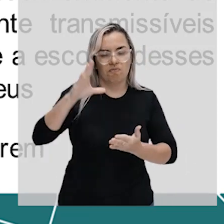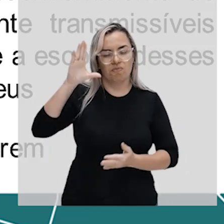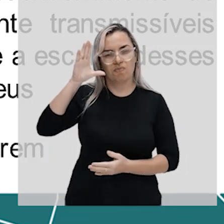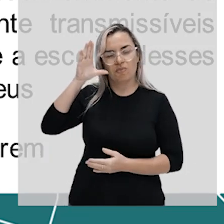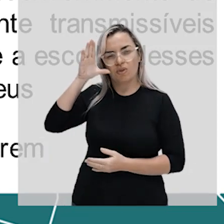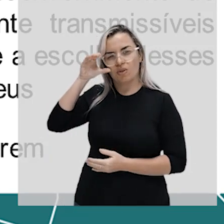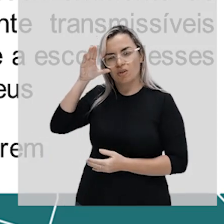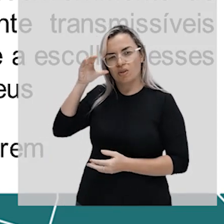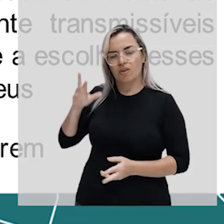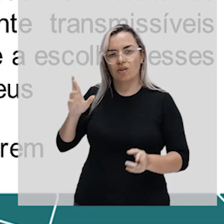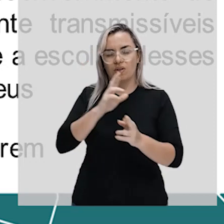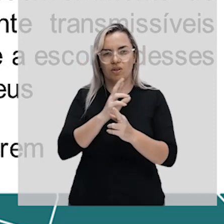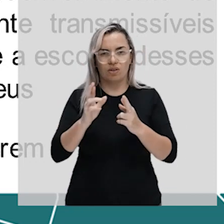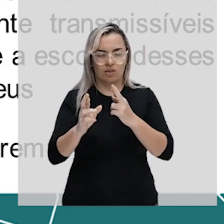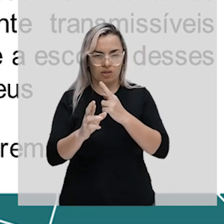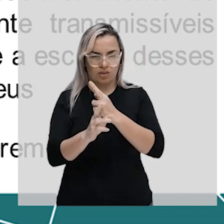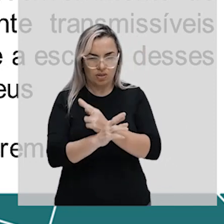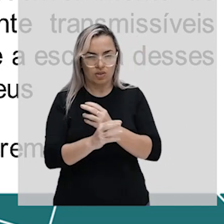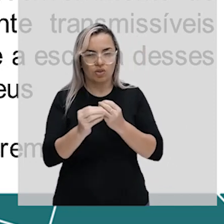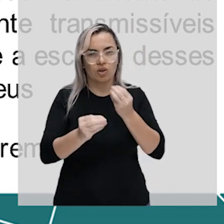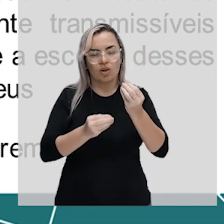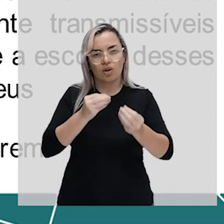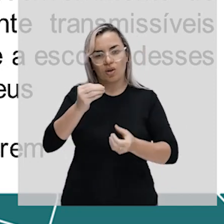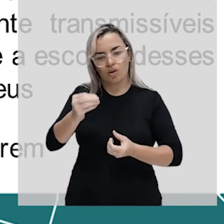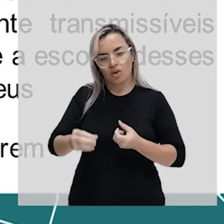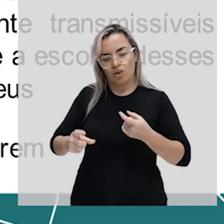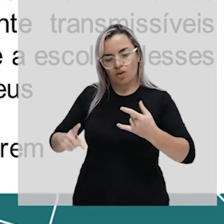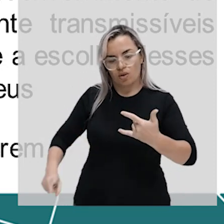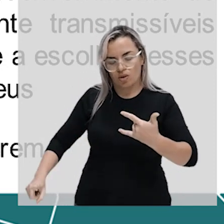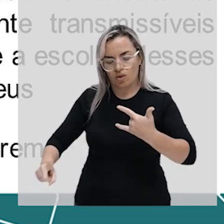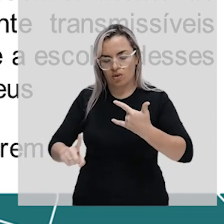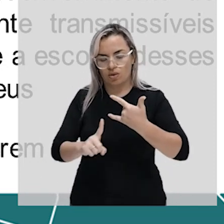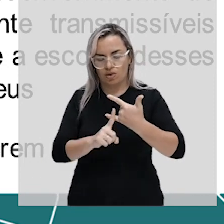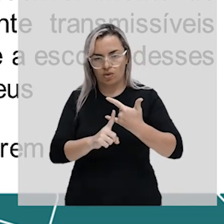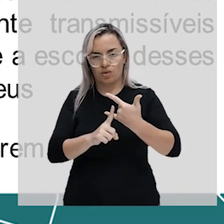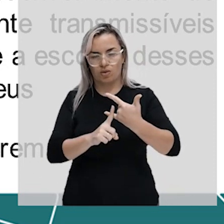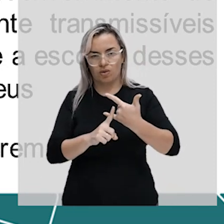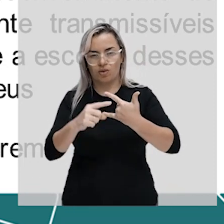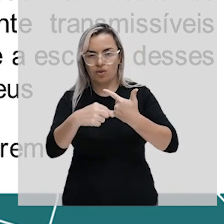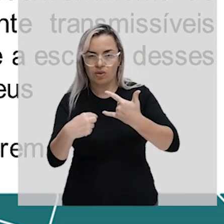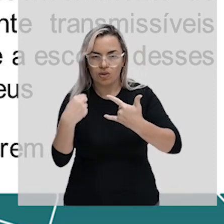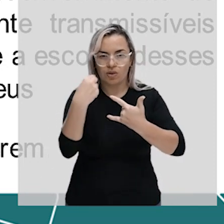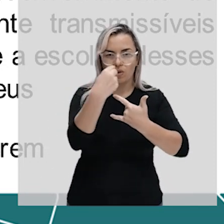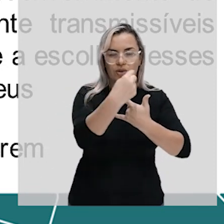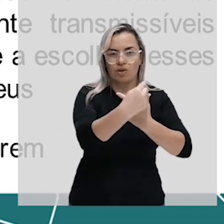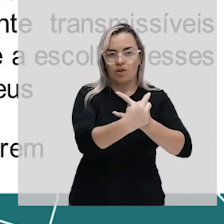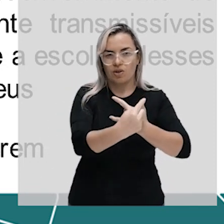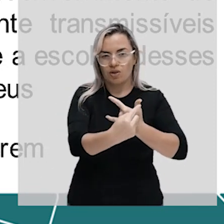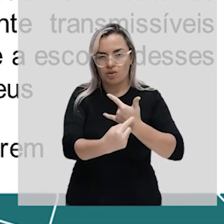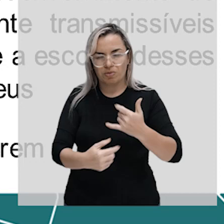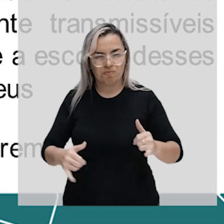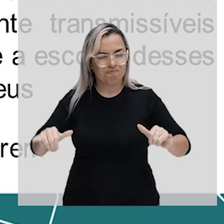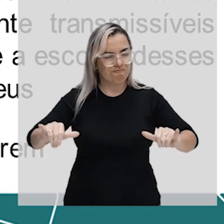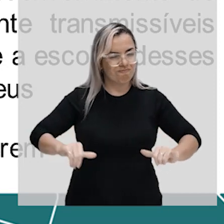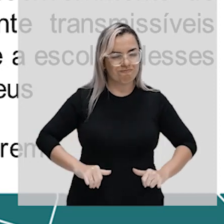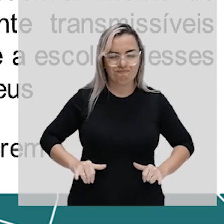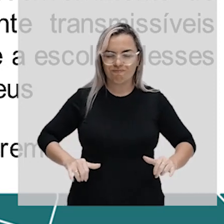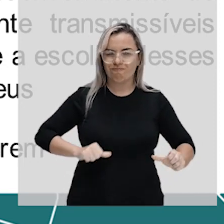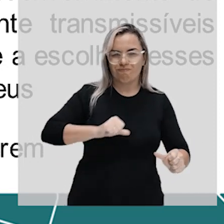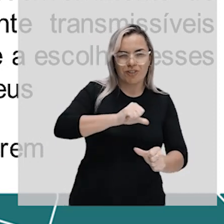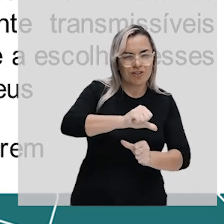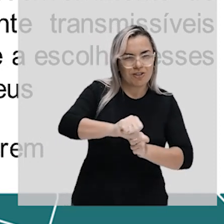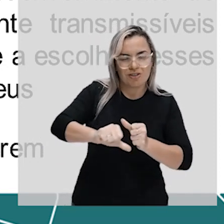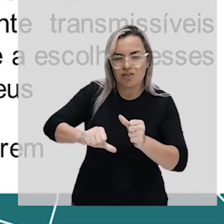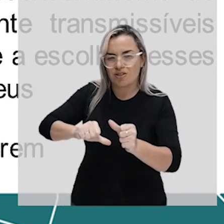relação aos seus órgãos genitais, né? Começa a sofrer muitas mudanças corporais. Você chega na